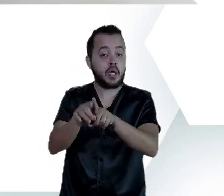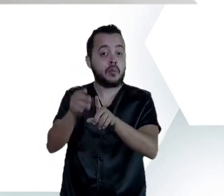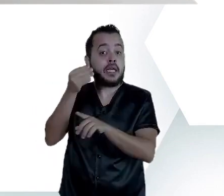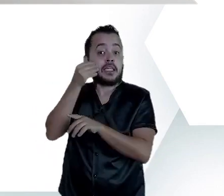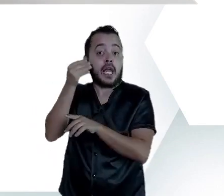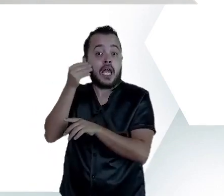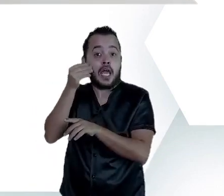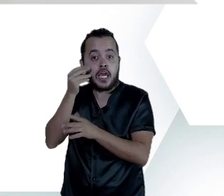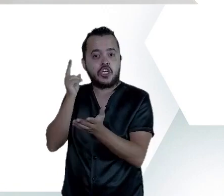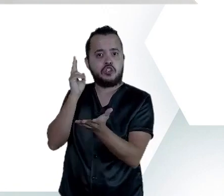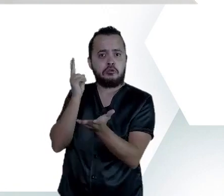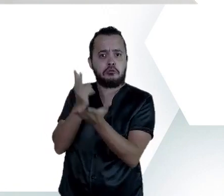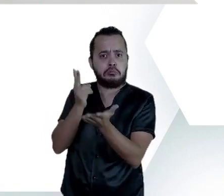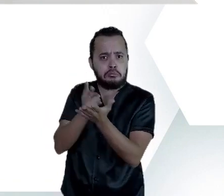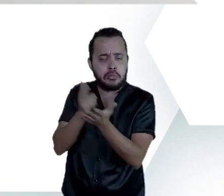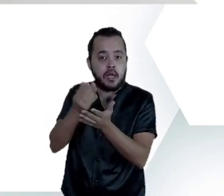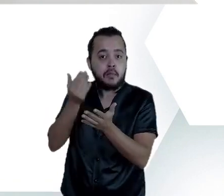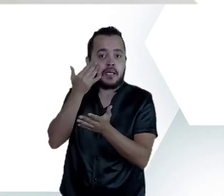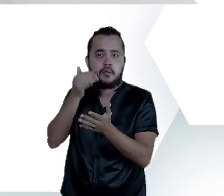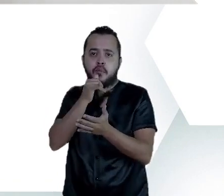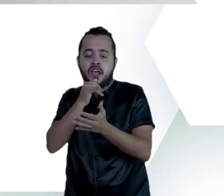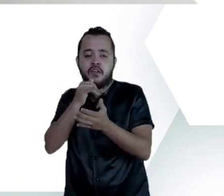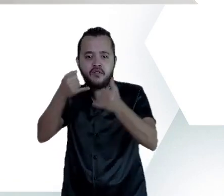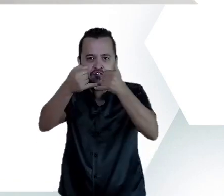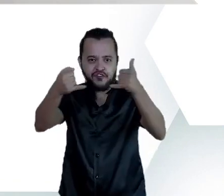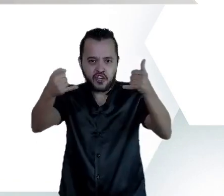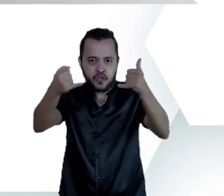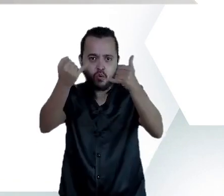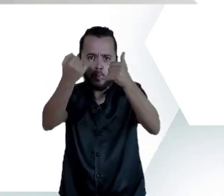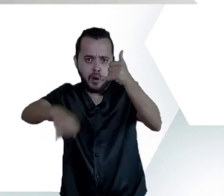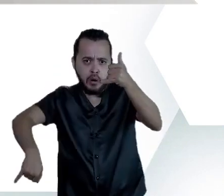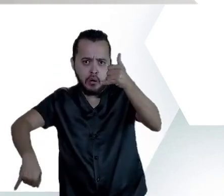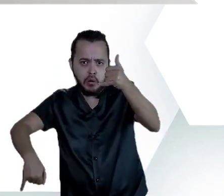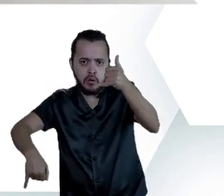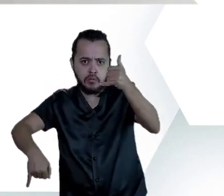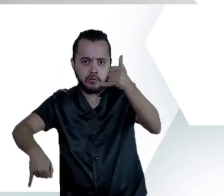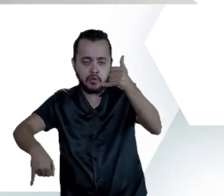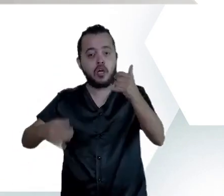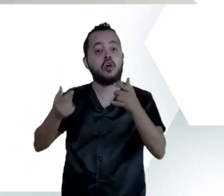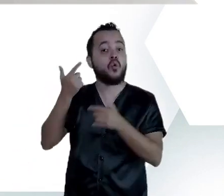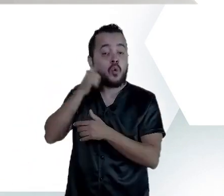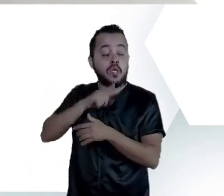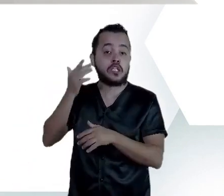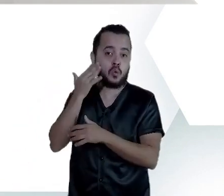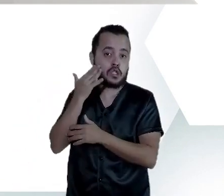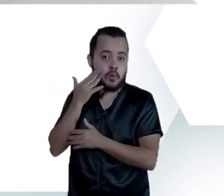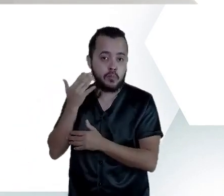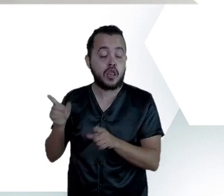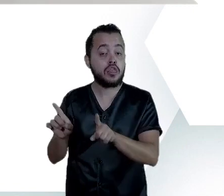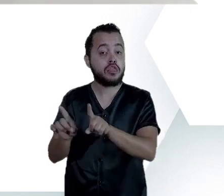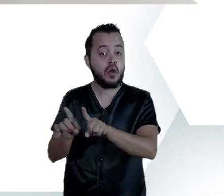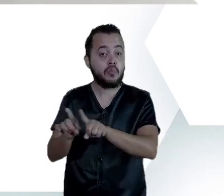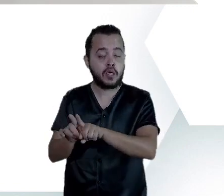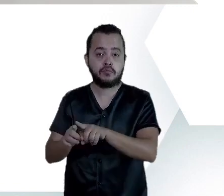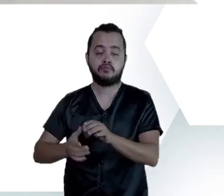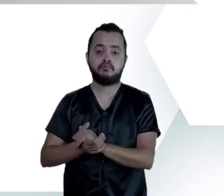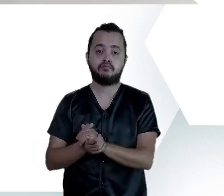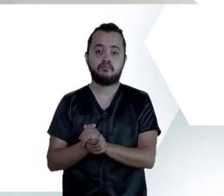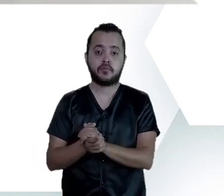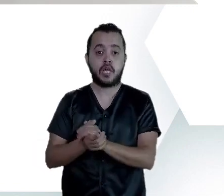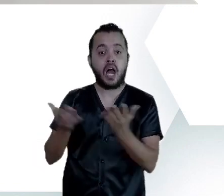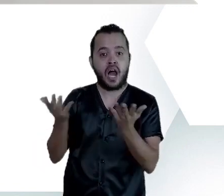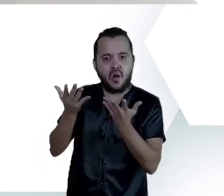ver se rebentou algum fio, né, se houve algum rompimento, tá, de algum fio. Aqui eu tenho toda a parte